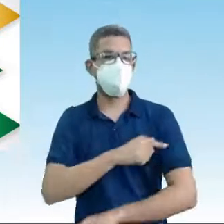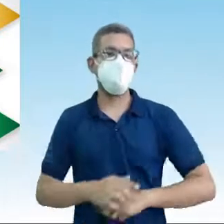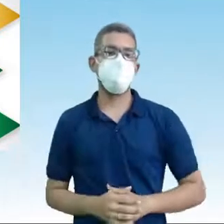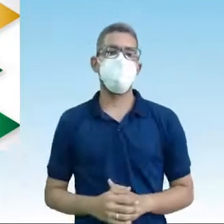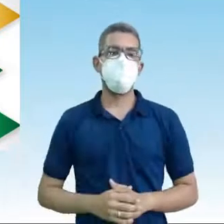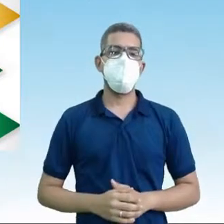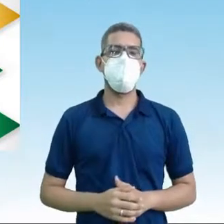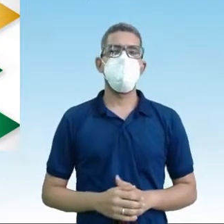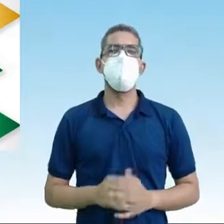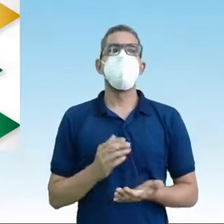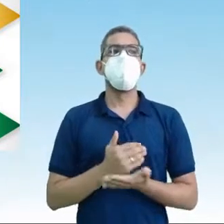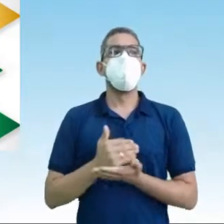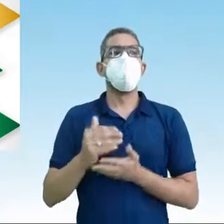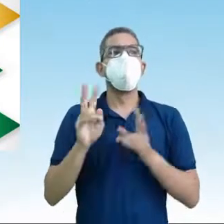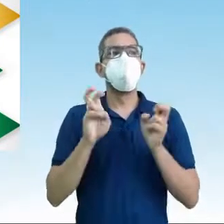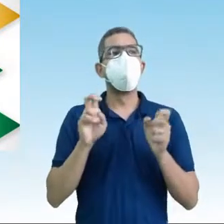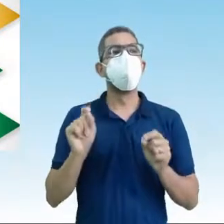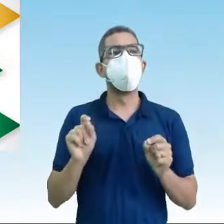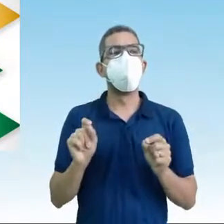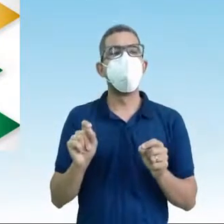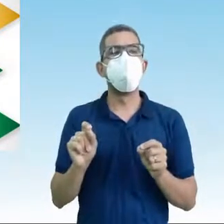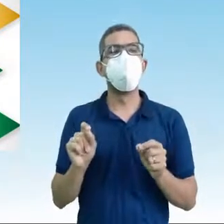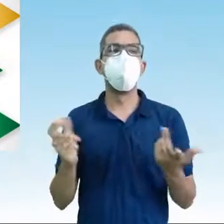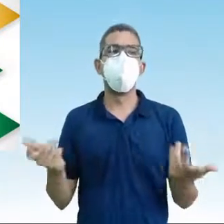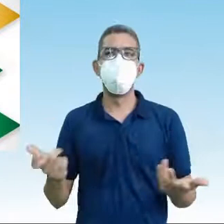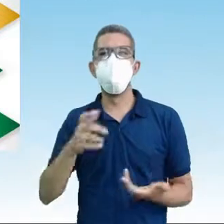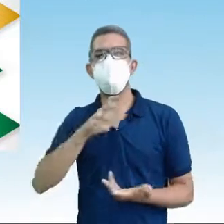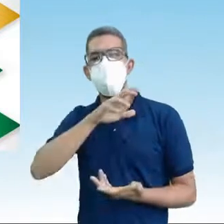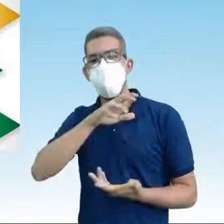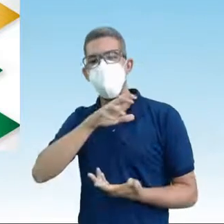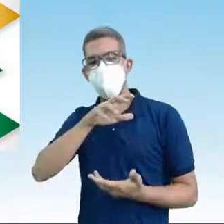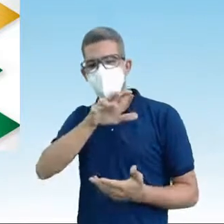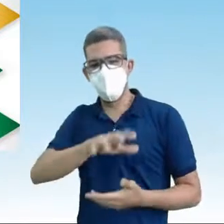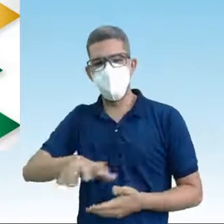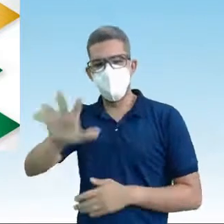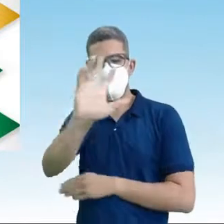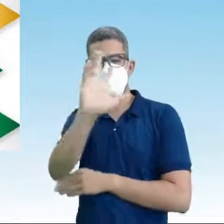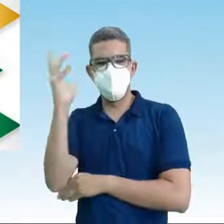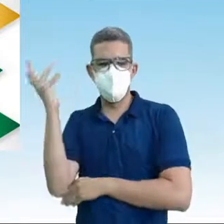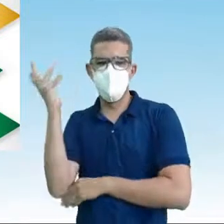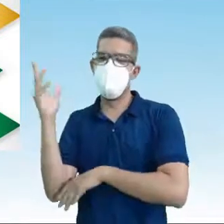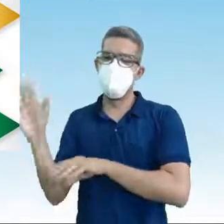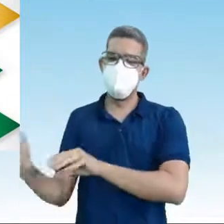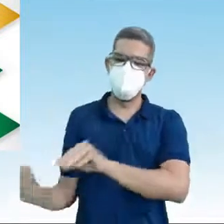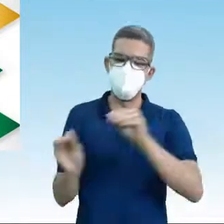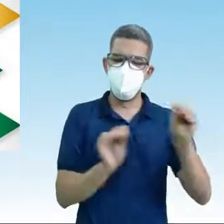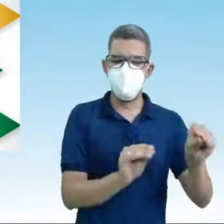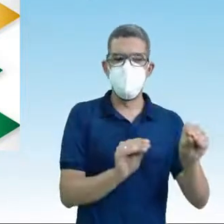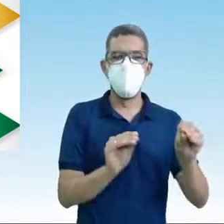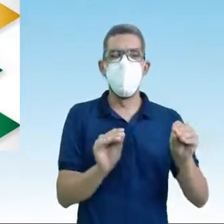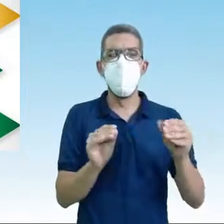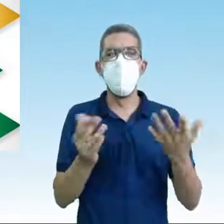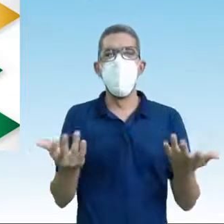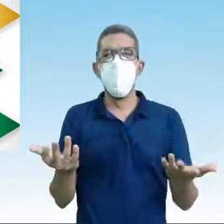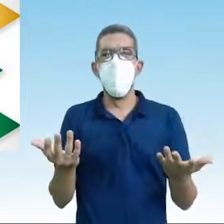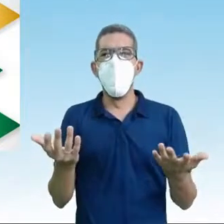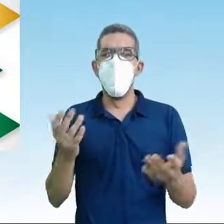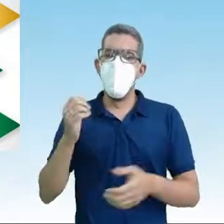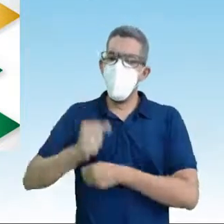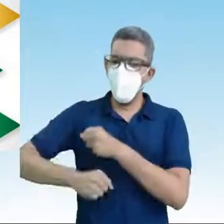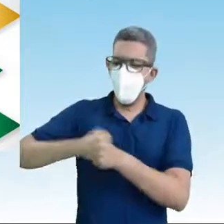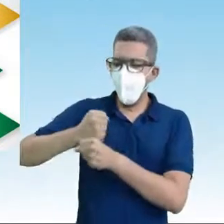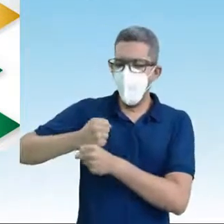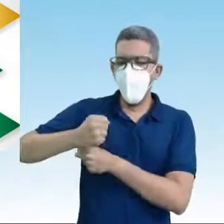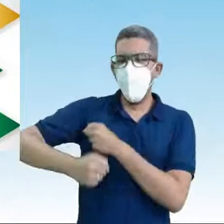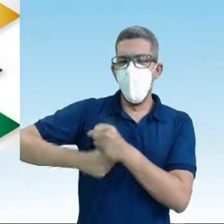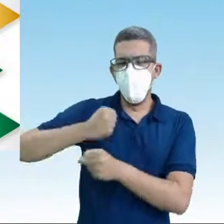eu quero começar a falar sobre migrações ambientais. Olha só, galerinha. Nos últimos